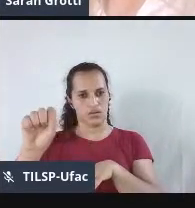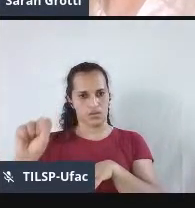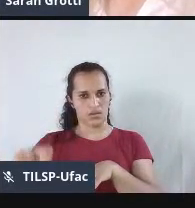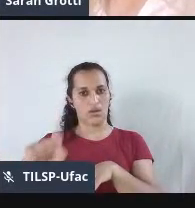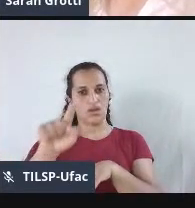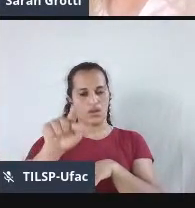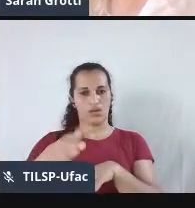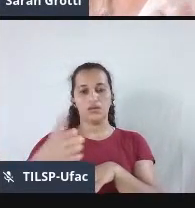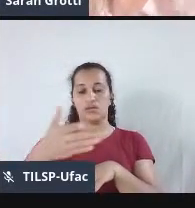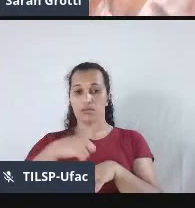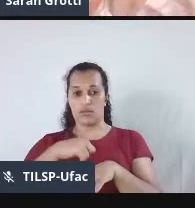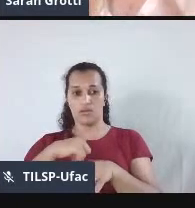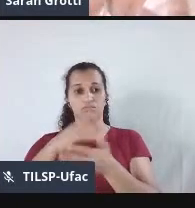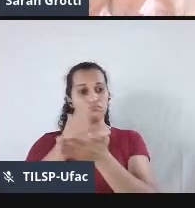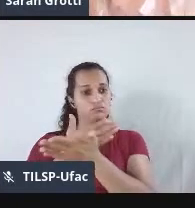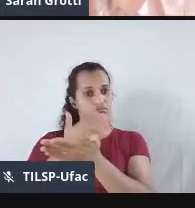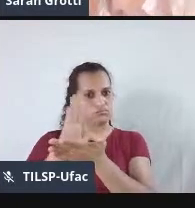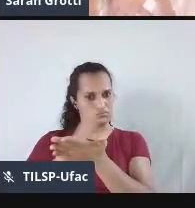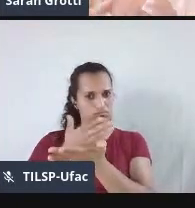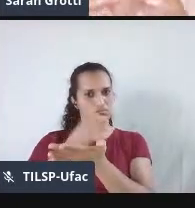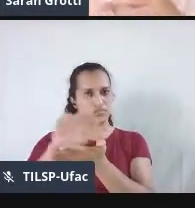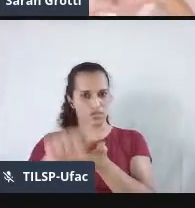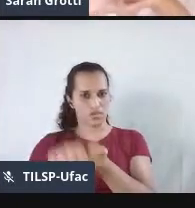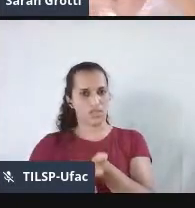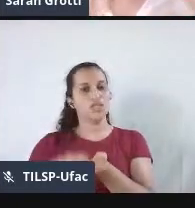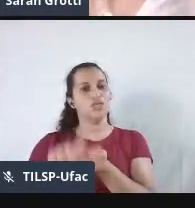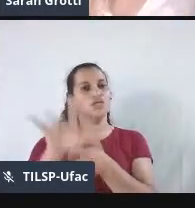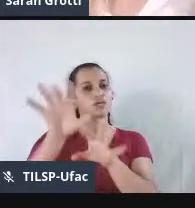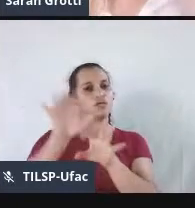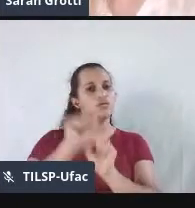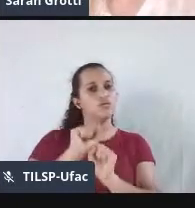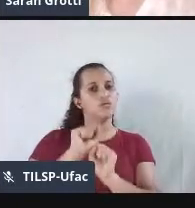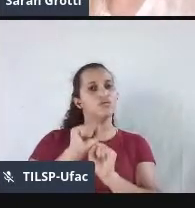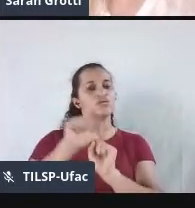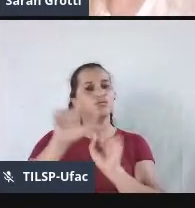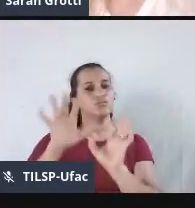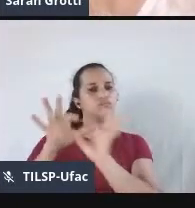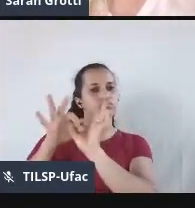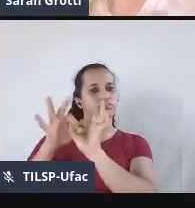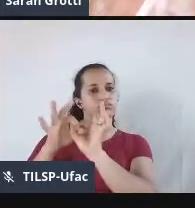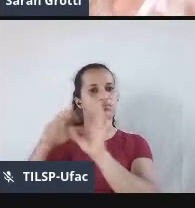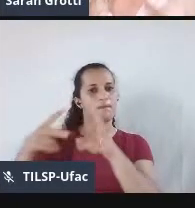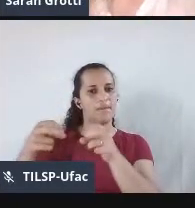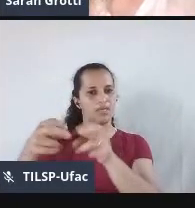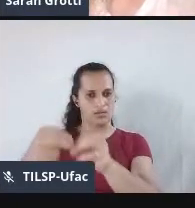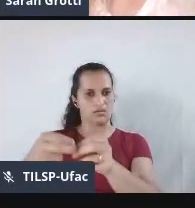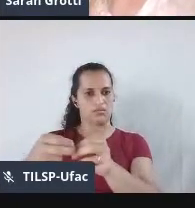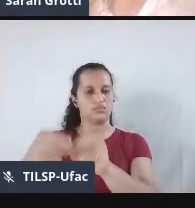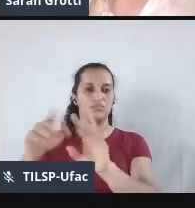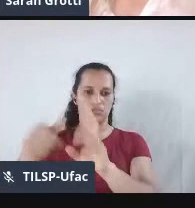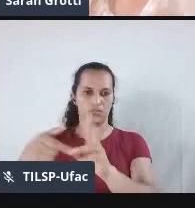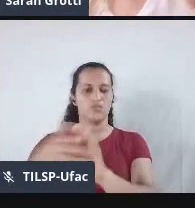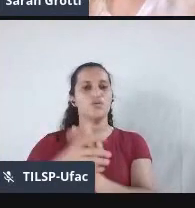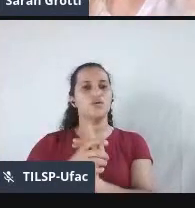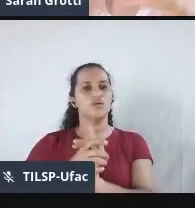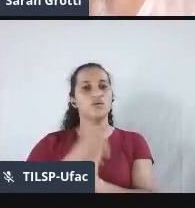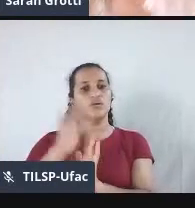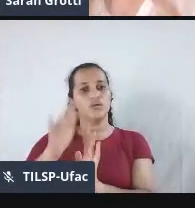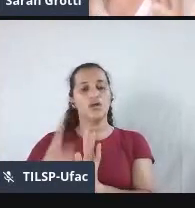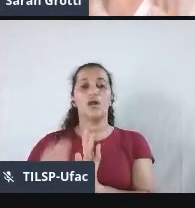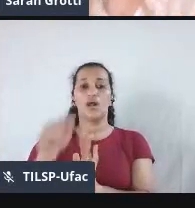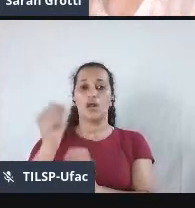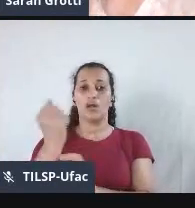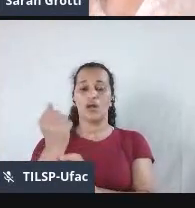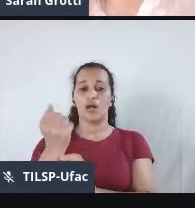processos metabólicos, obtendo por meio de parceria com as bactérias, né? Então, a planta com a bactéria